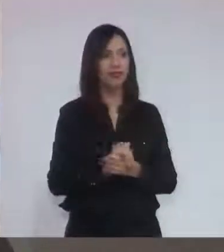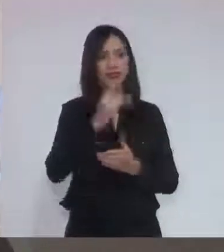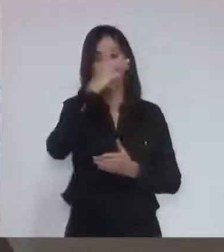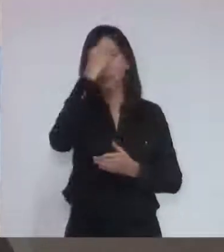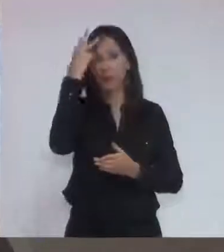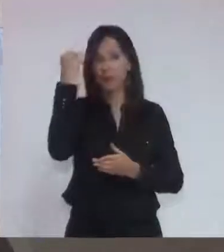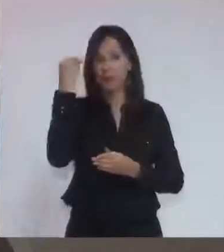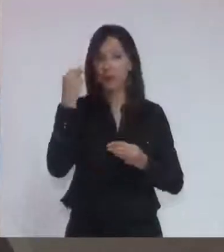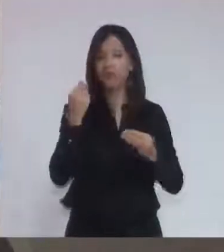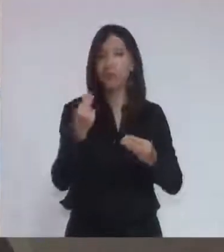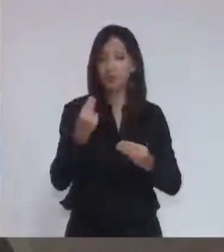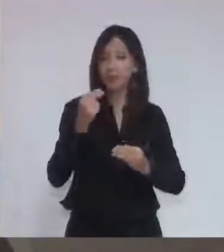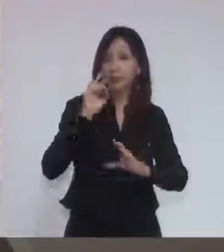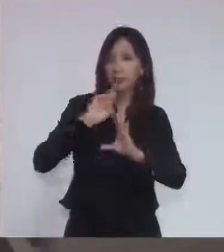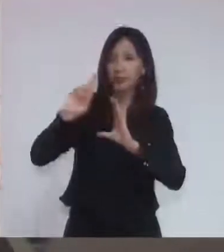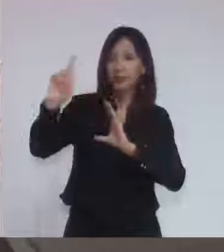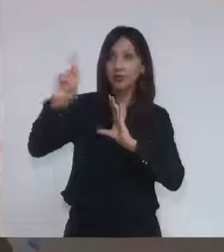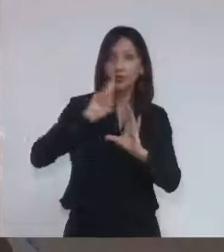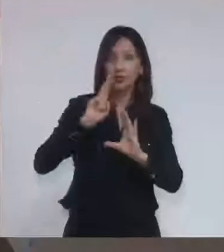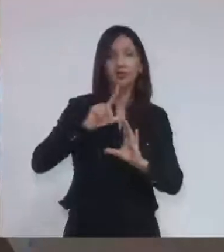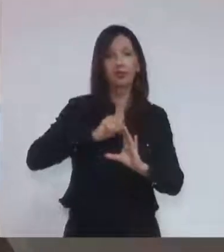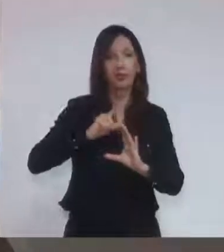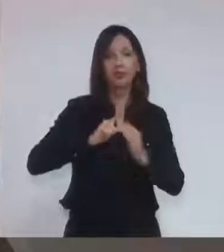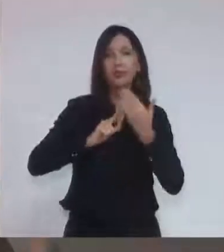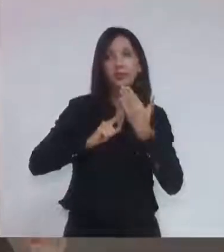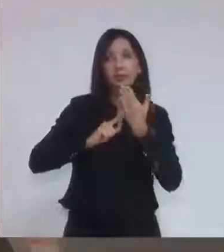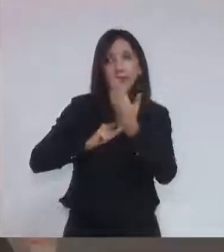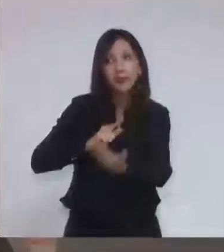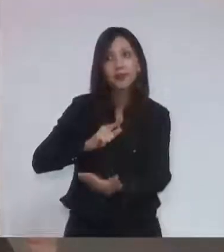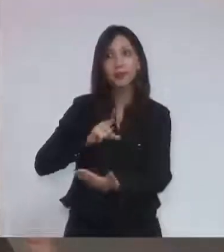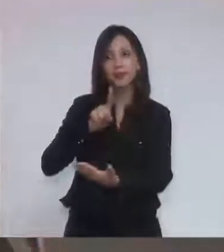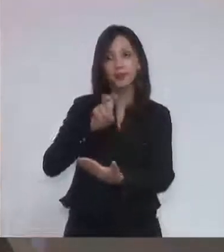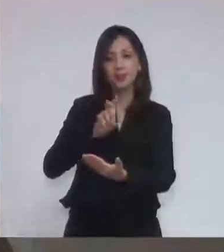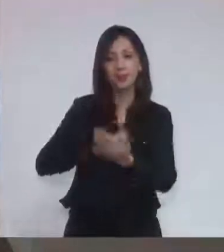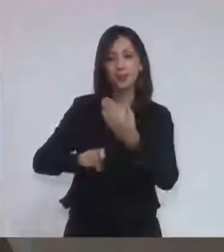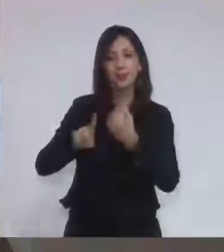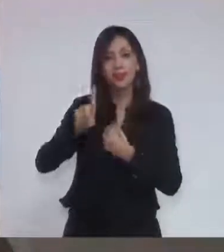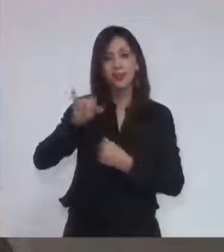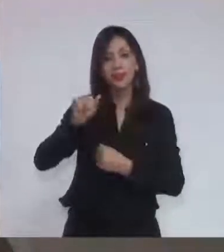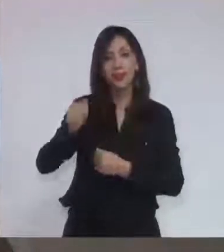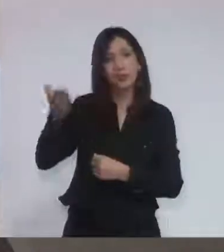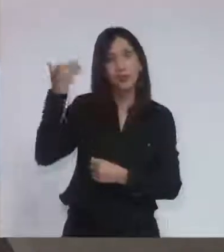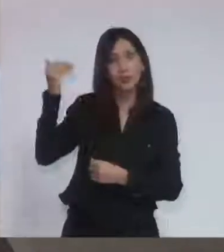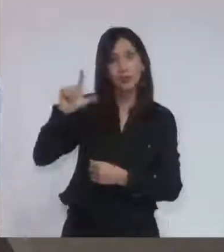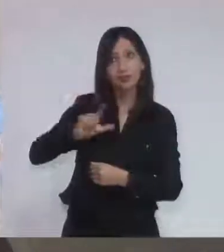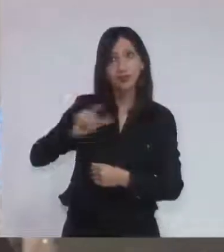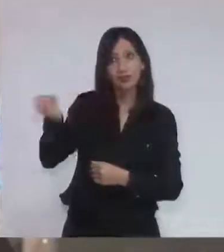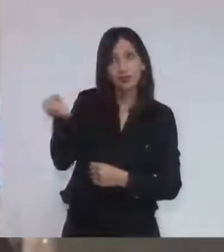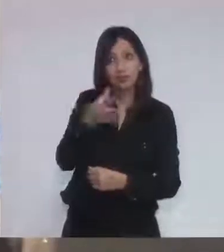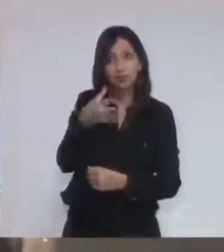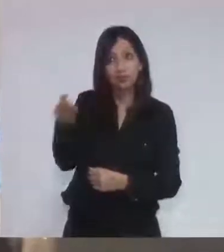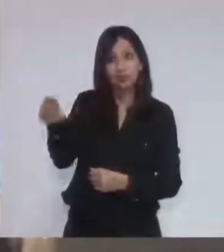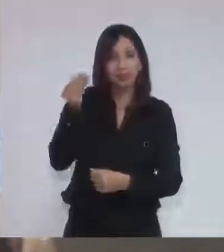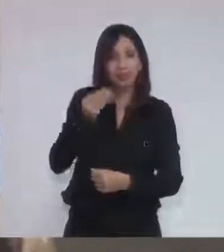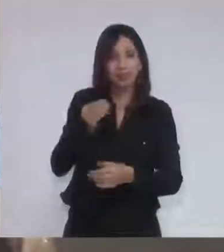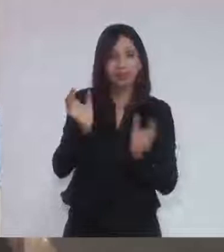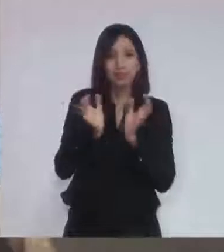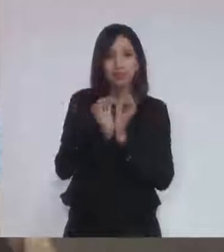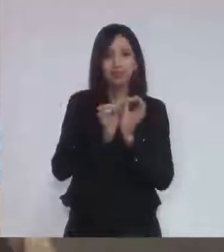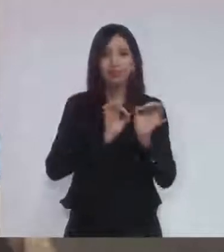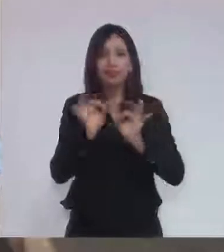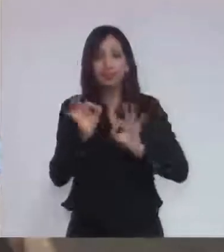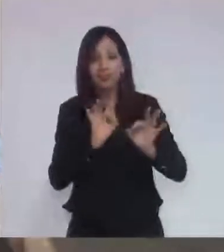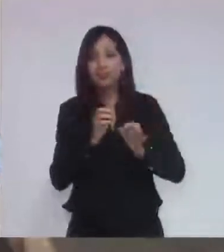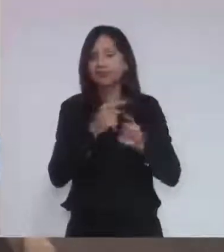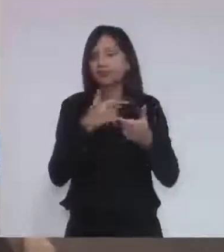Prefeitura devolveu a resposta, que foi a reivindicação de 15 dias atrás, e fez, com a nova proposta, montar um grupo de trabalho,